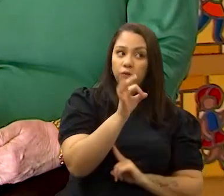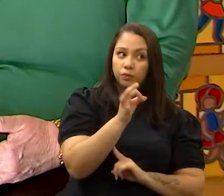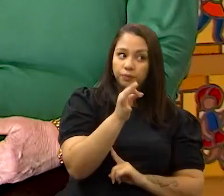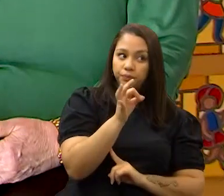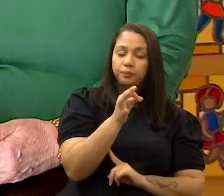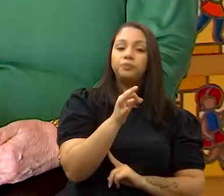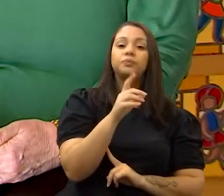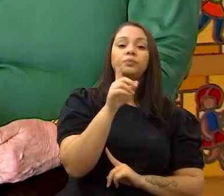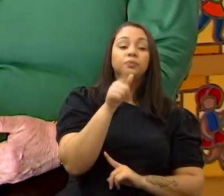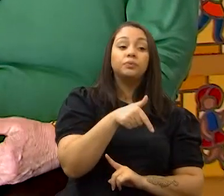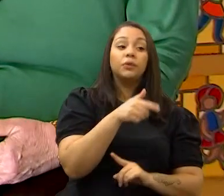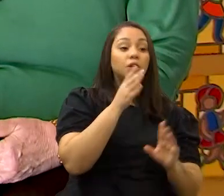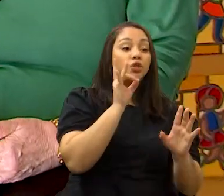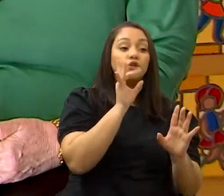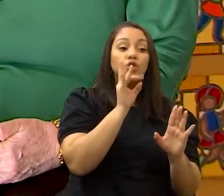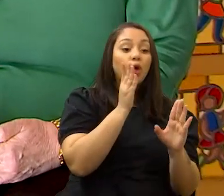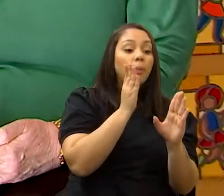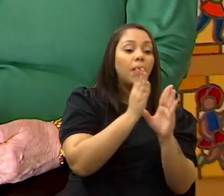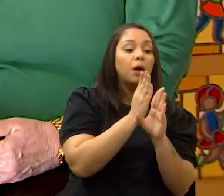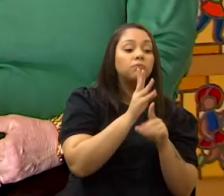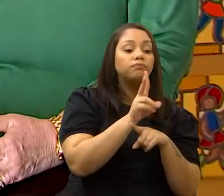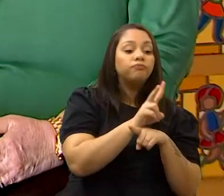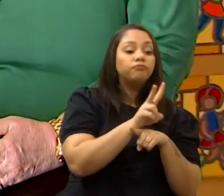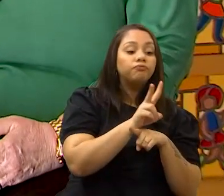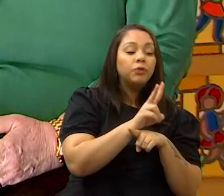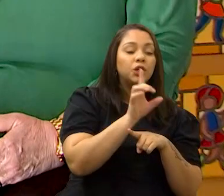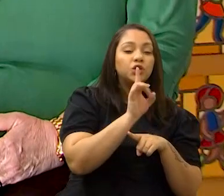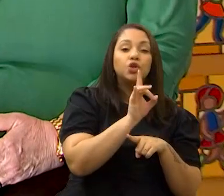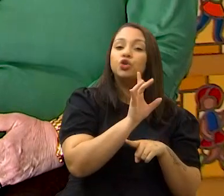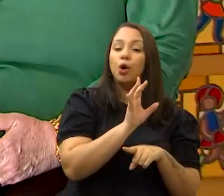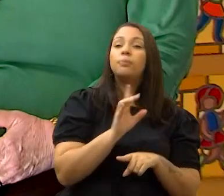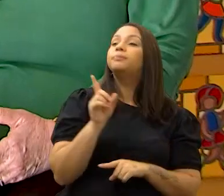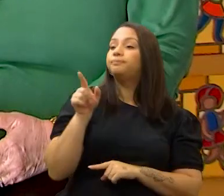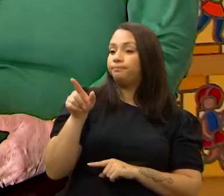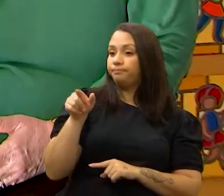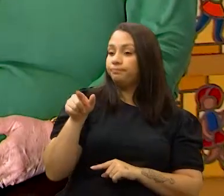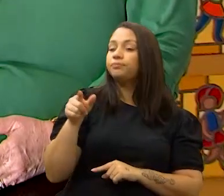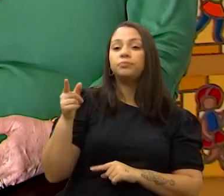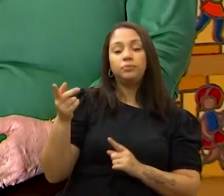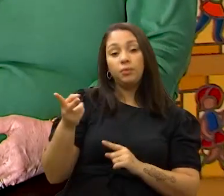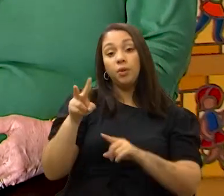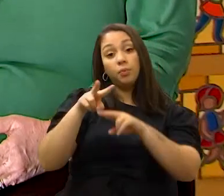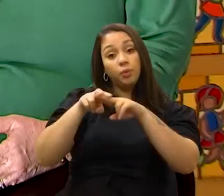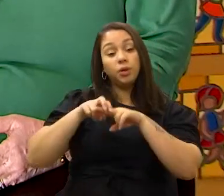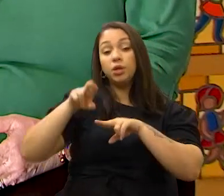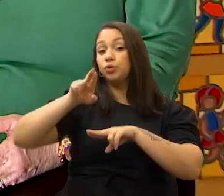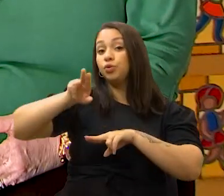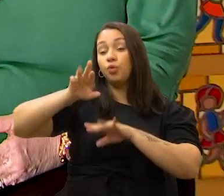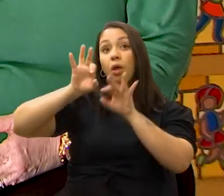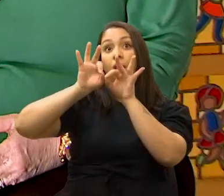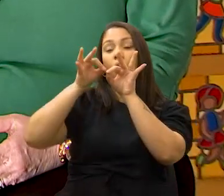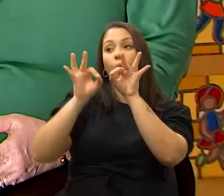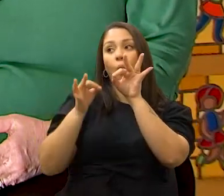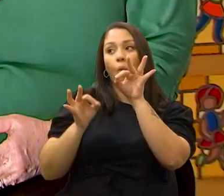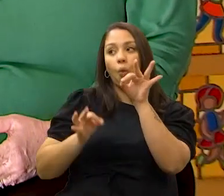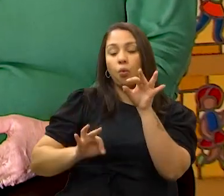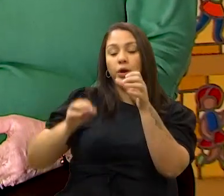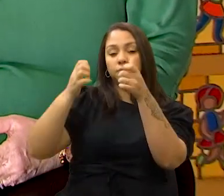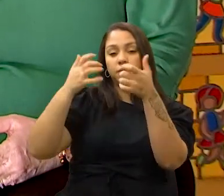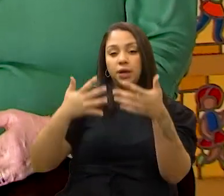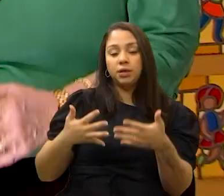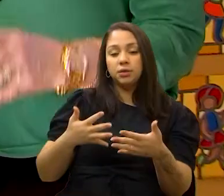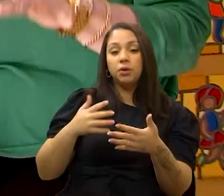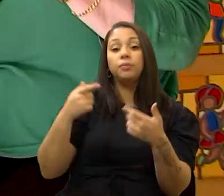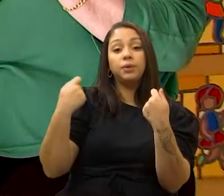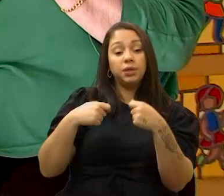então, não é? Para consulta, né? Para consulta, é isso. Por isso que não é tão longa a explicação.